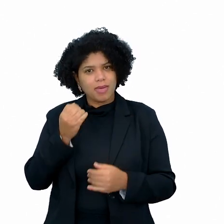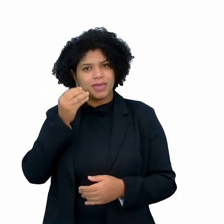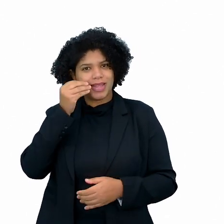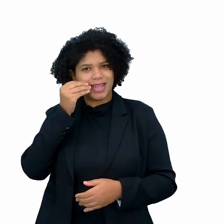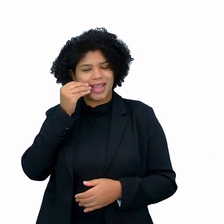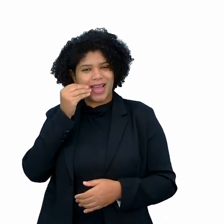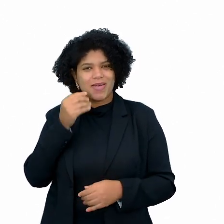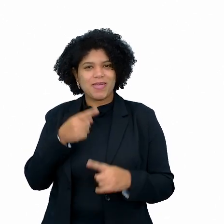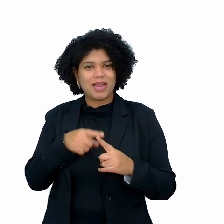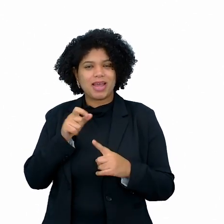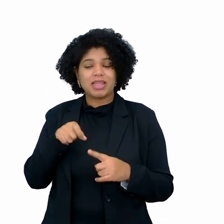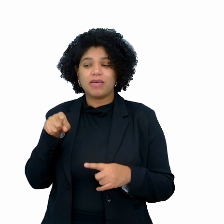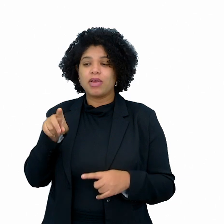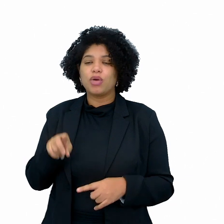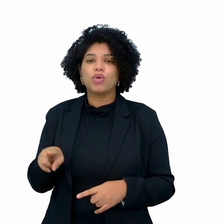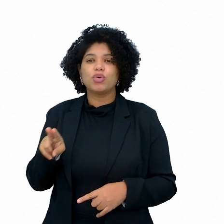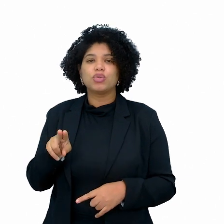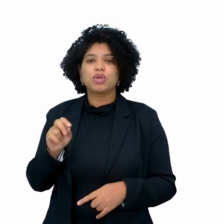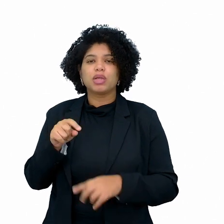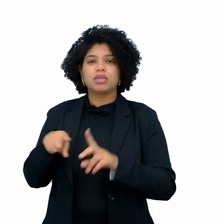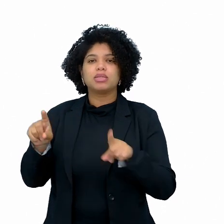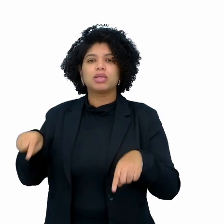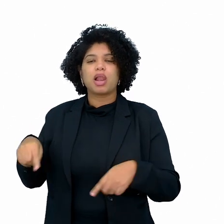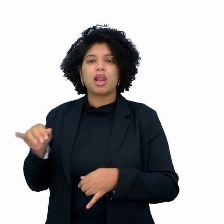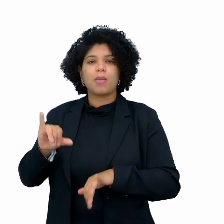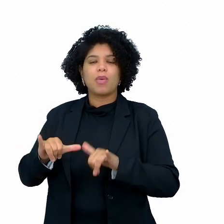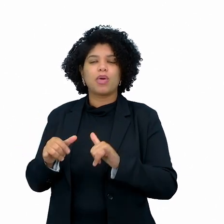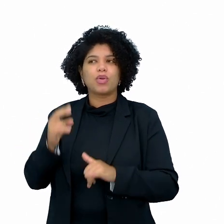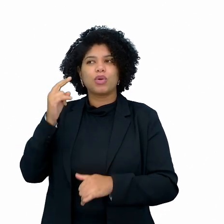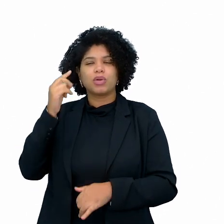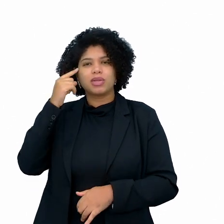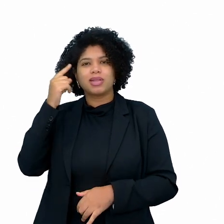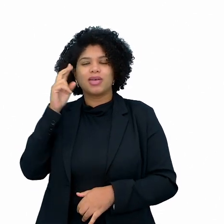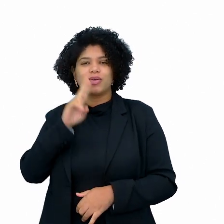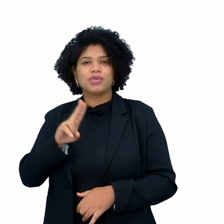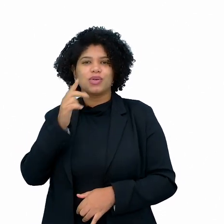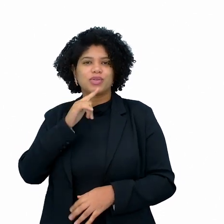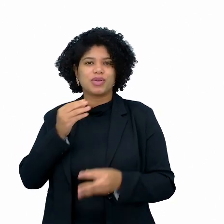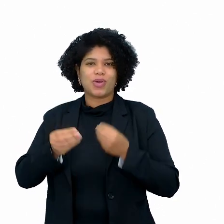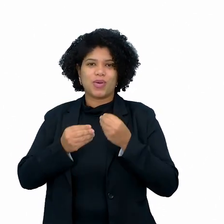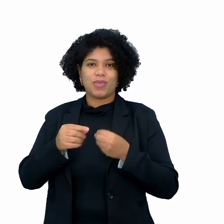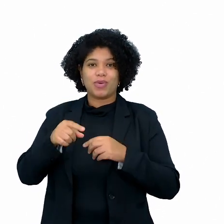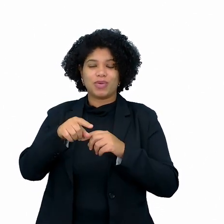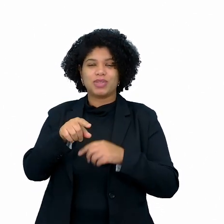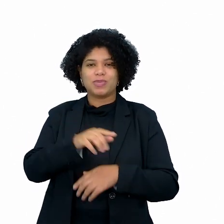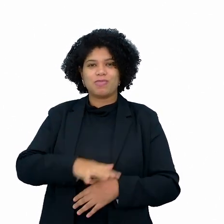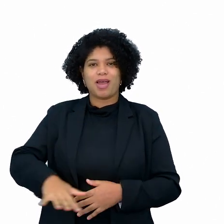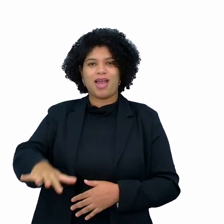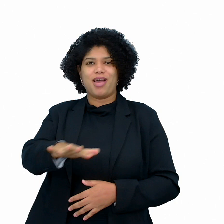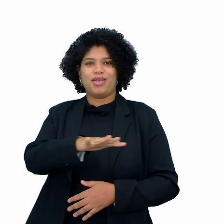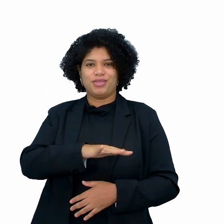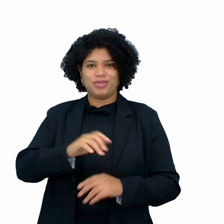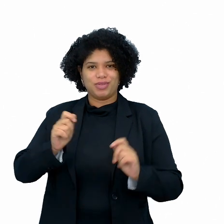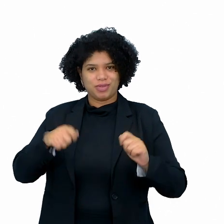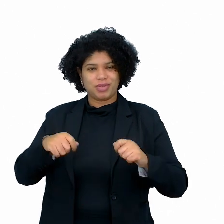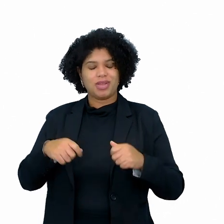tudo inutilizado, né, começa a pensar uma forma de utilizar esses espaços, né, para que